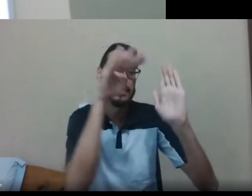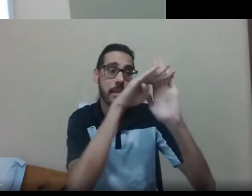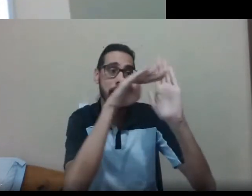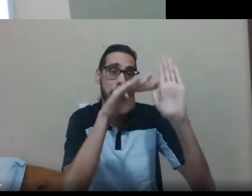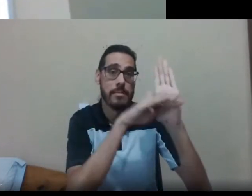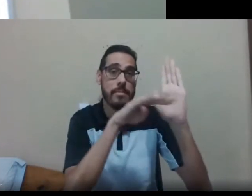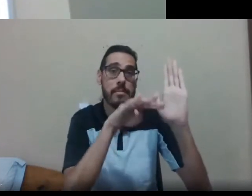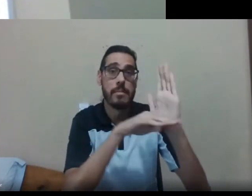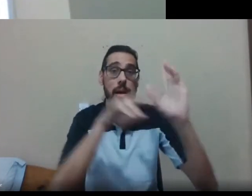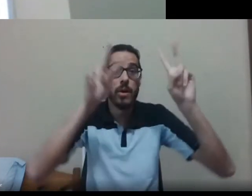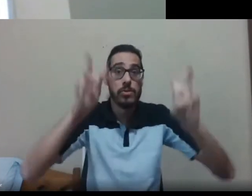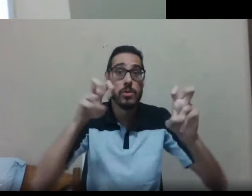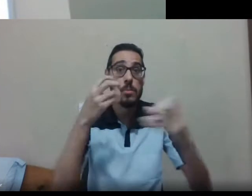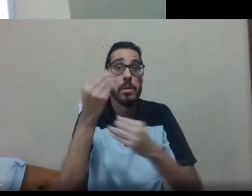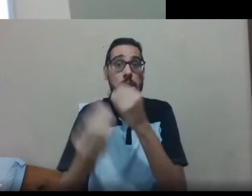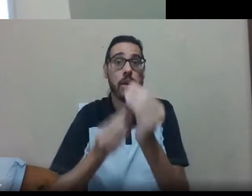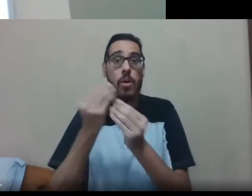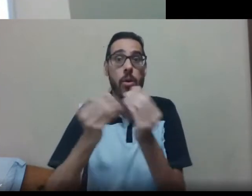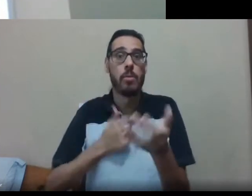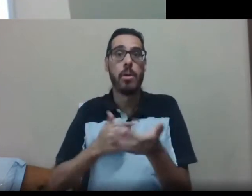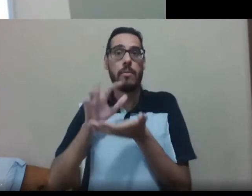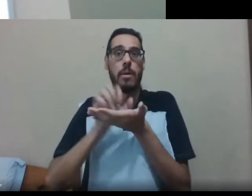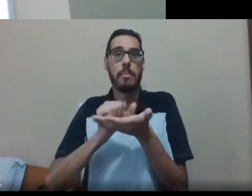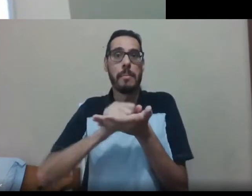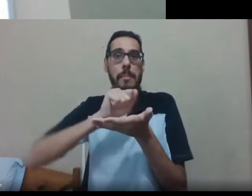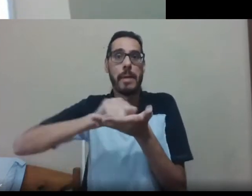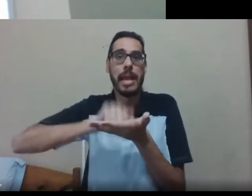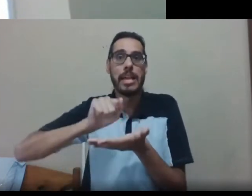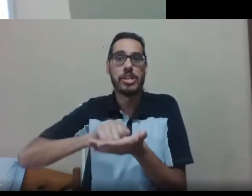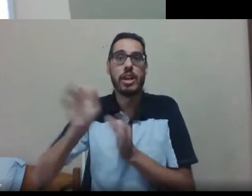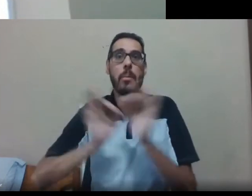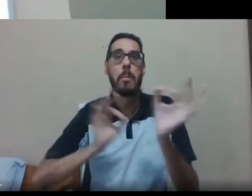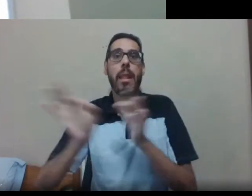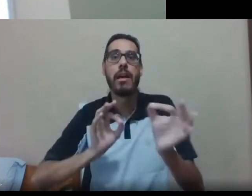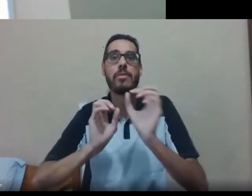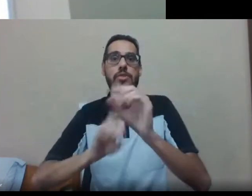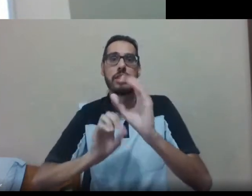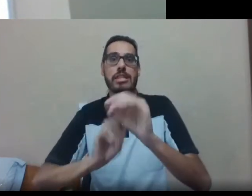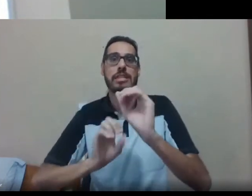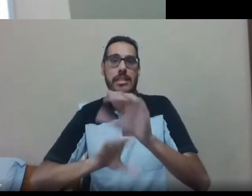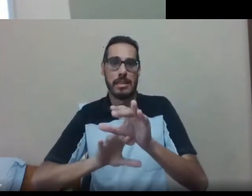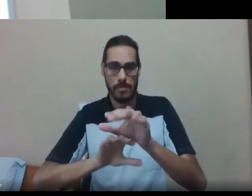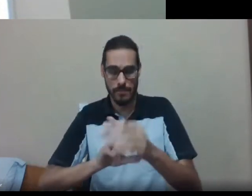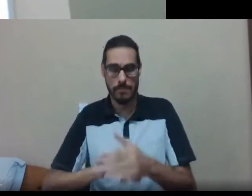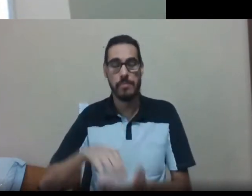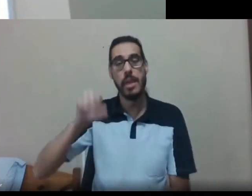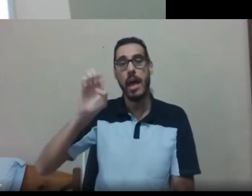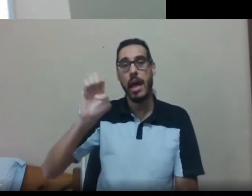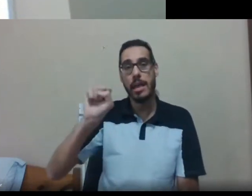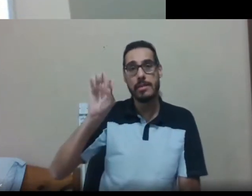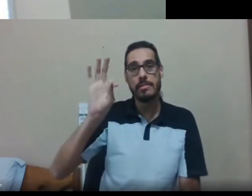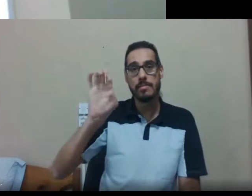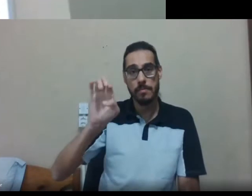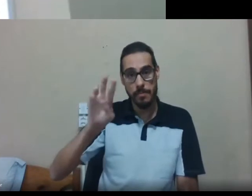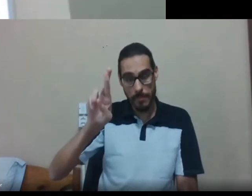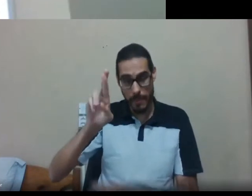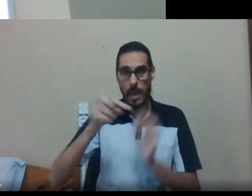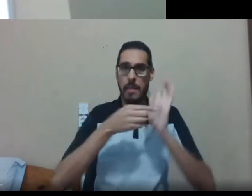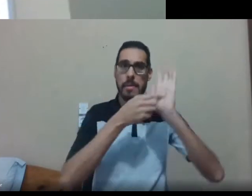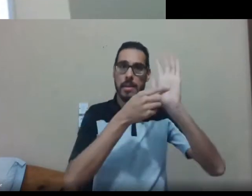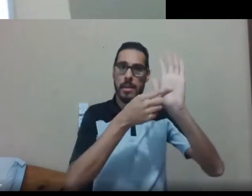apresentação dela, que vai ser breve, a gente vai fazer. A SEAD, que está aqui presente,